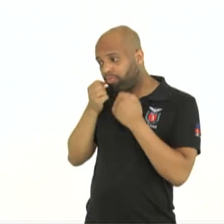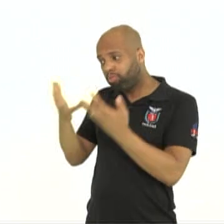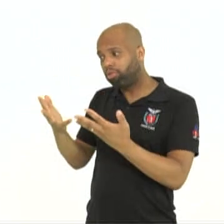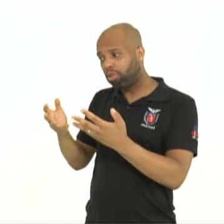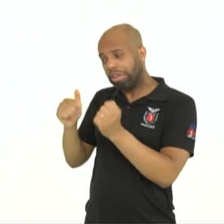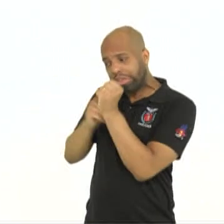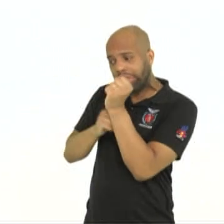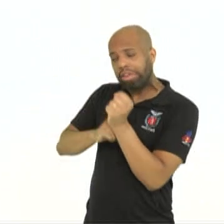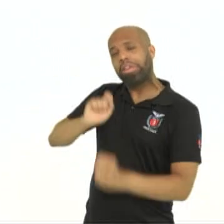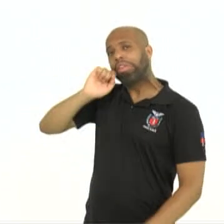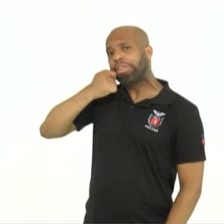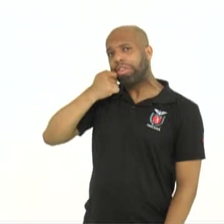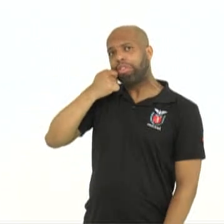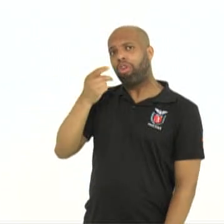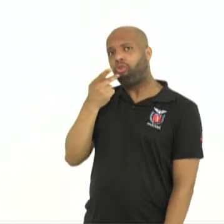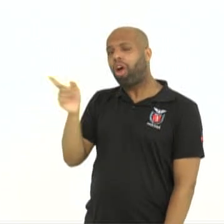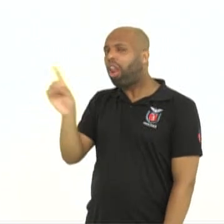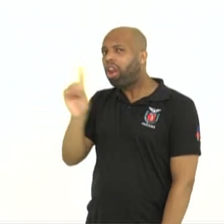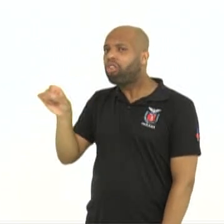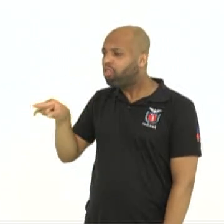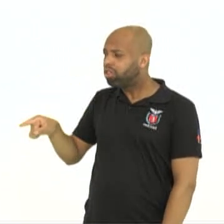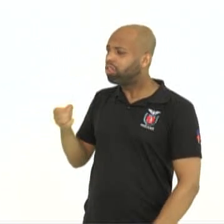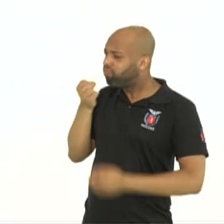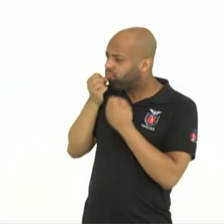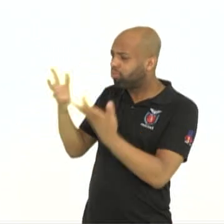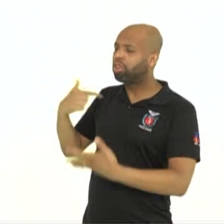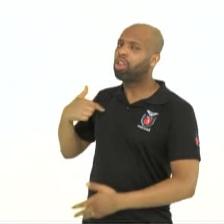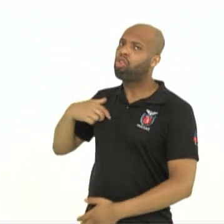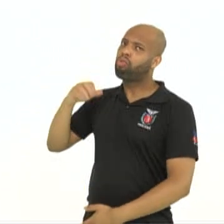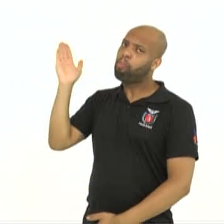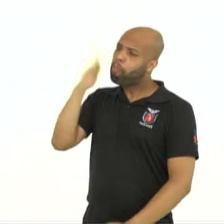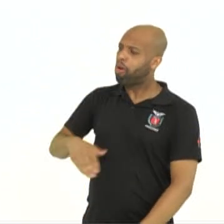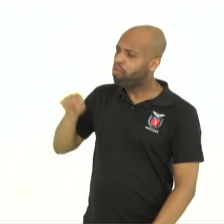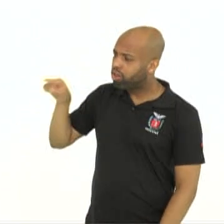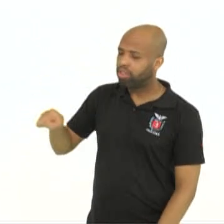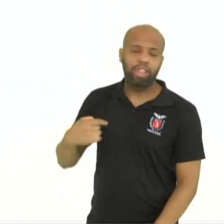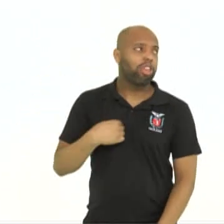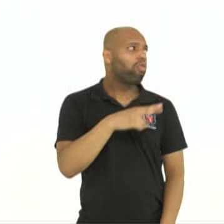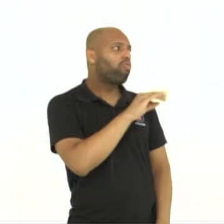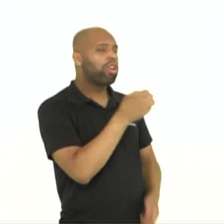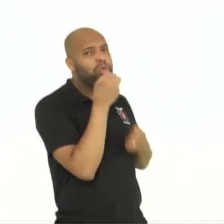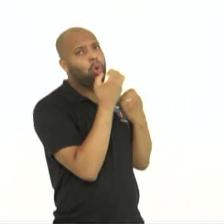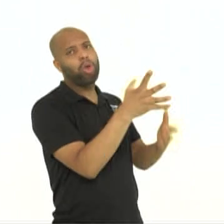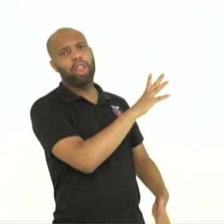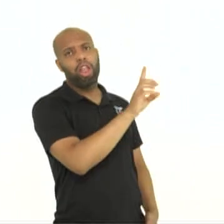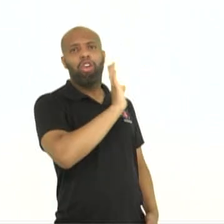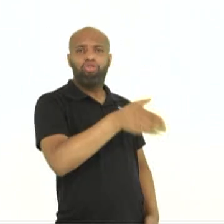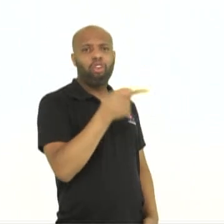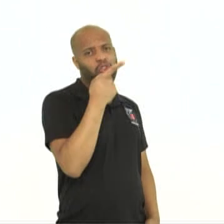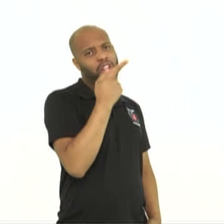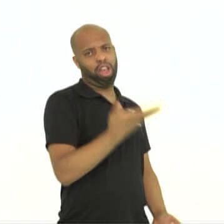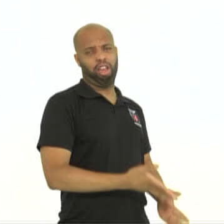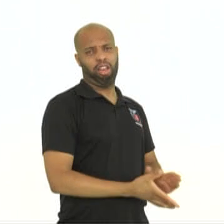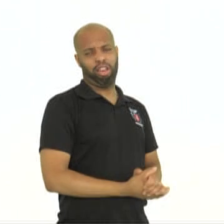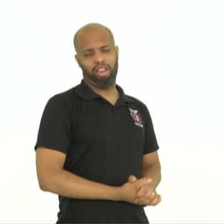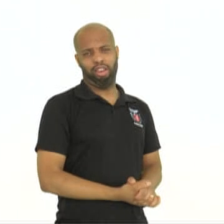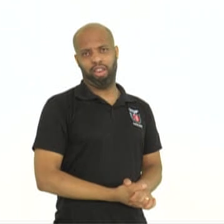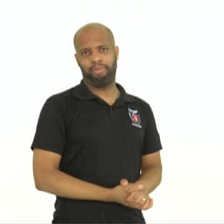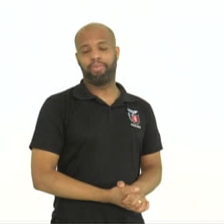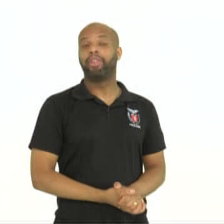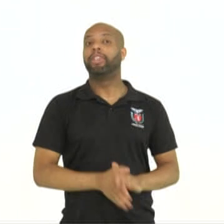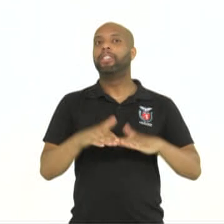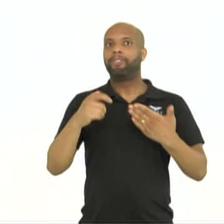para ninguém. Se você contar, eu vou ficar de mal. Eu não vou contar, já disse.